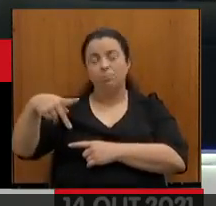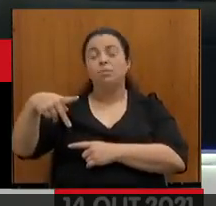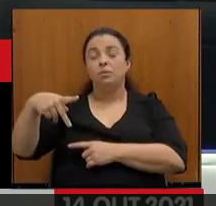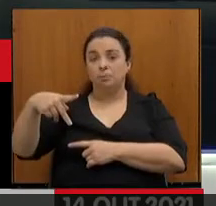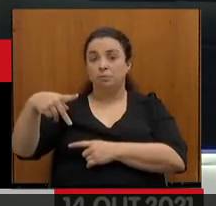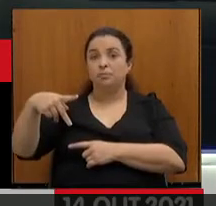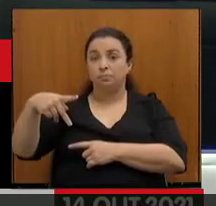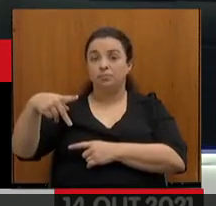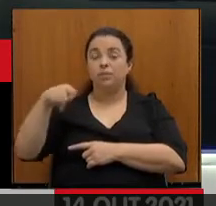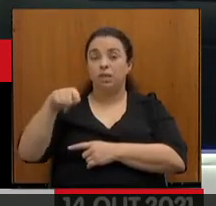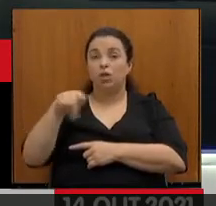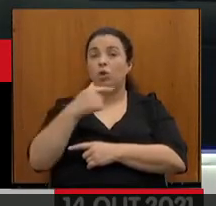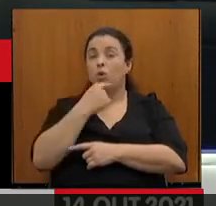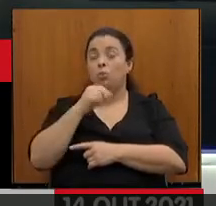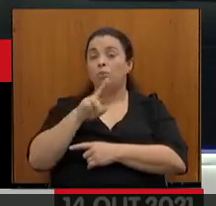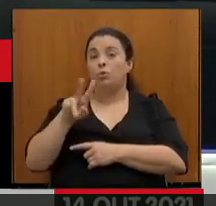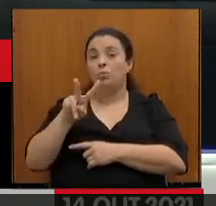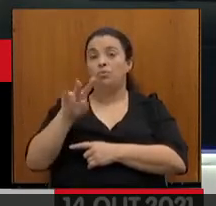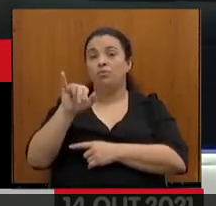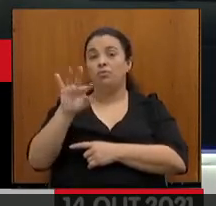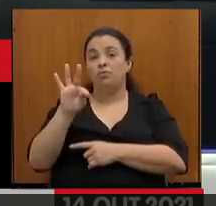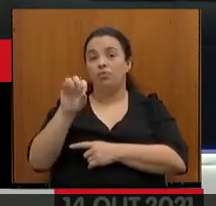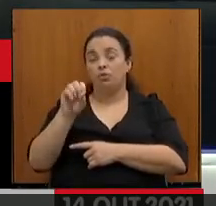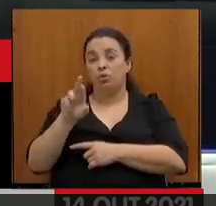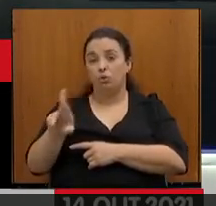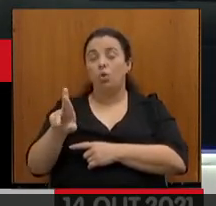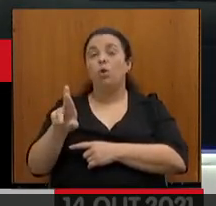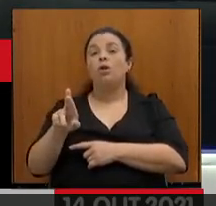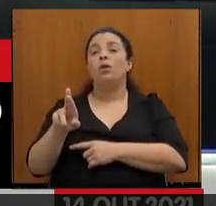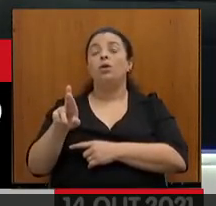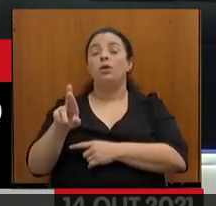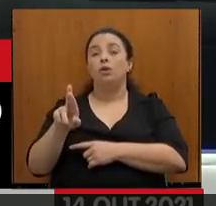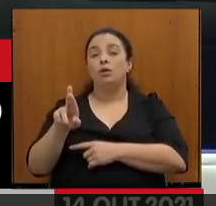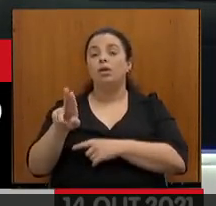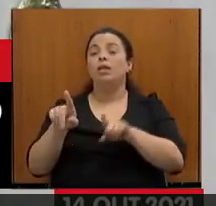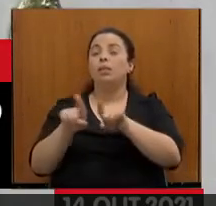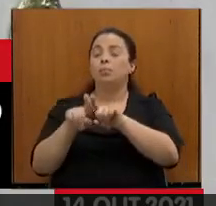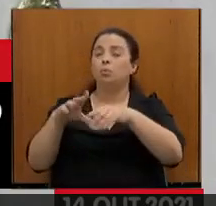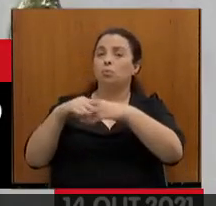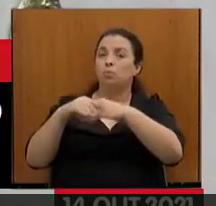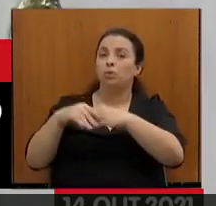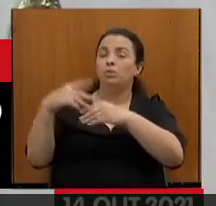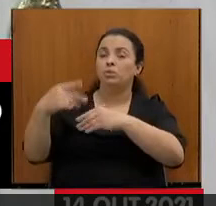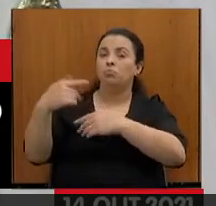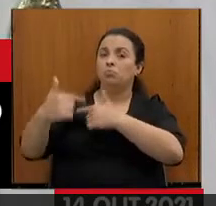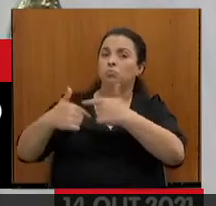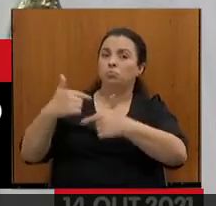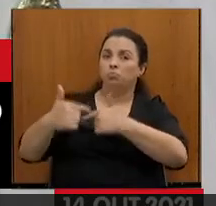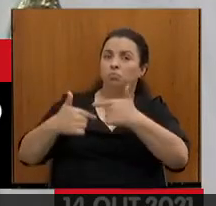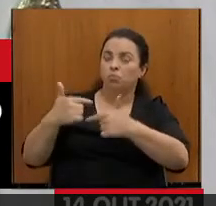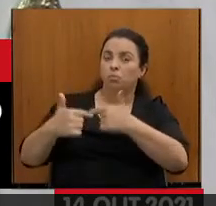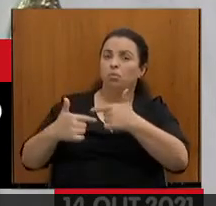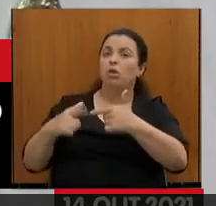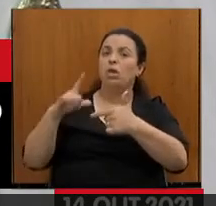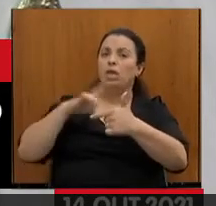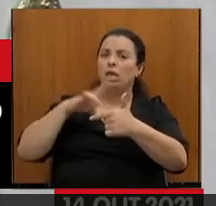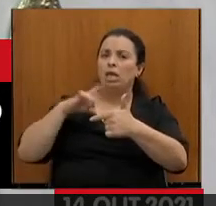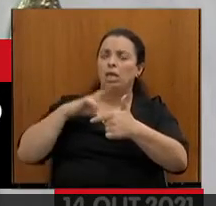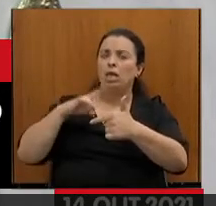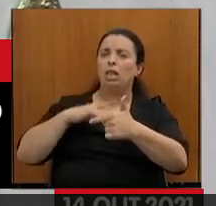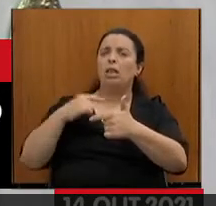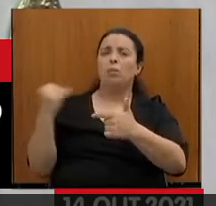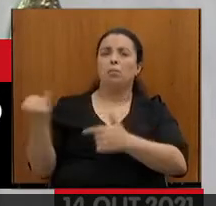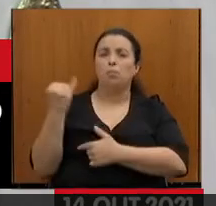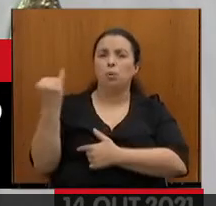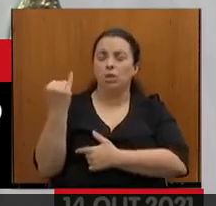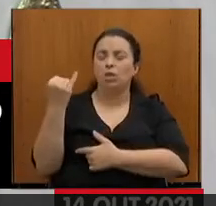Paciente, Vitor Gabois, e também o cumprimentando pelo esse trabalho que rende frutos importantes à sociedade mineira